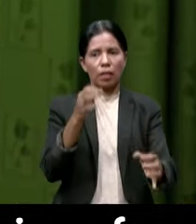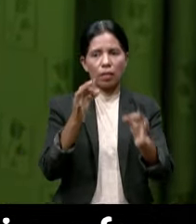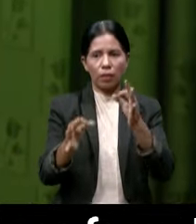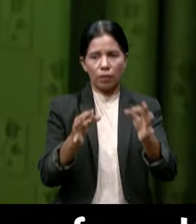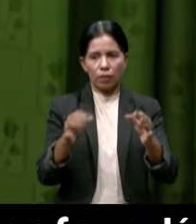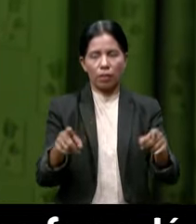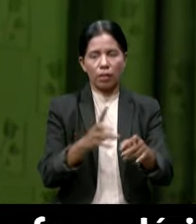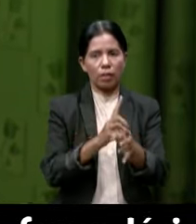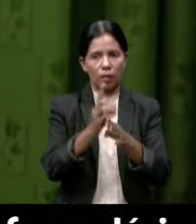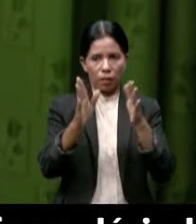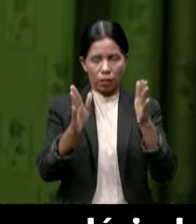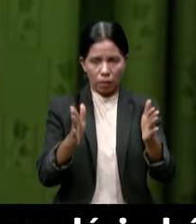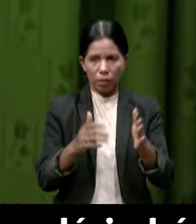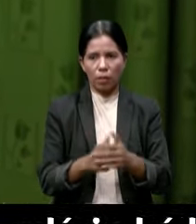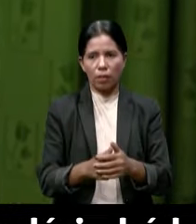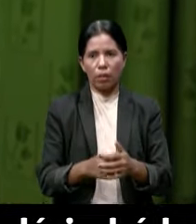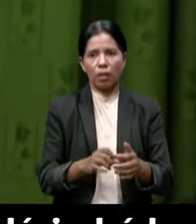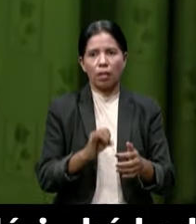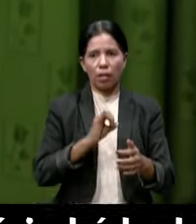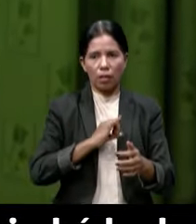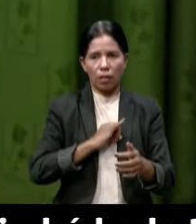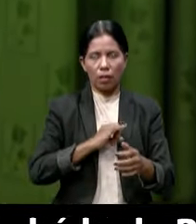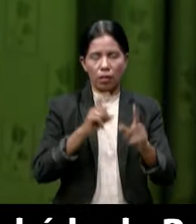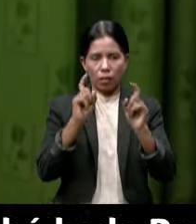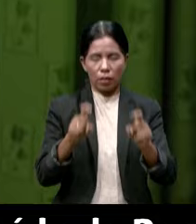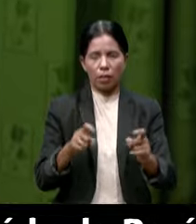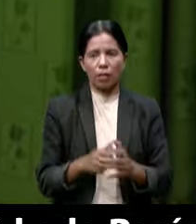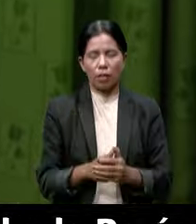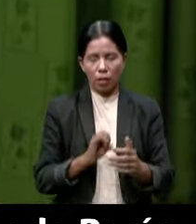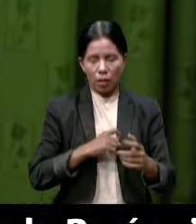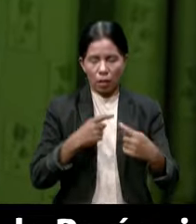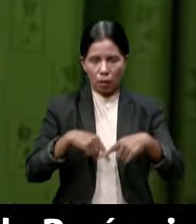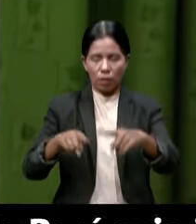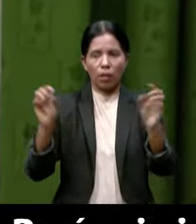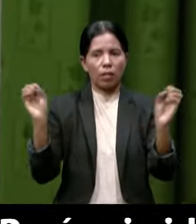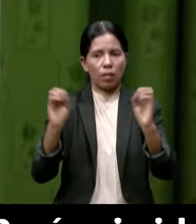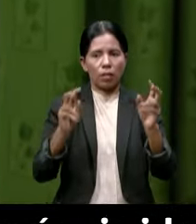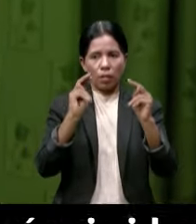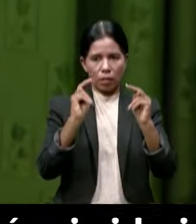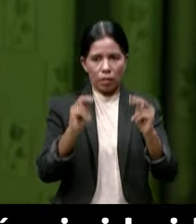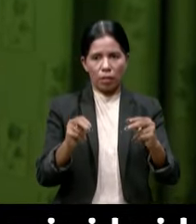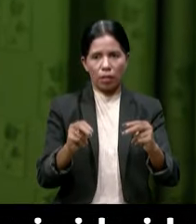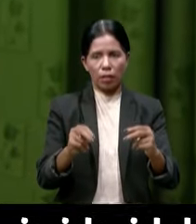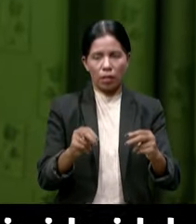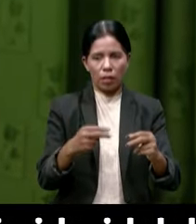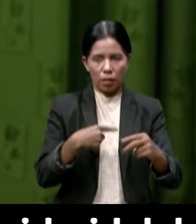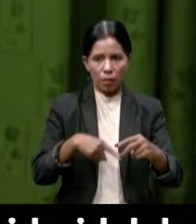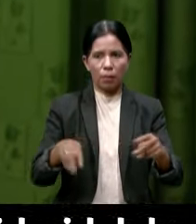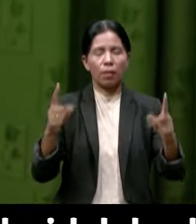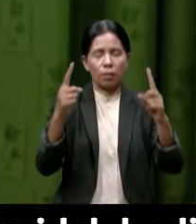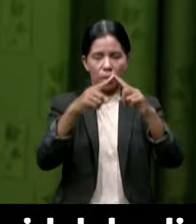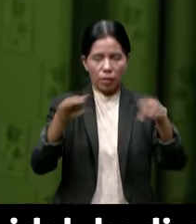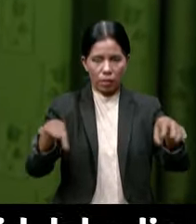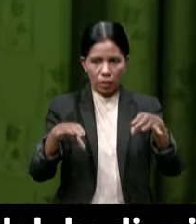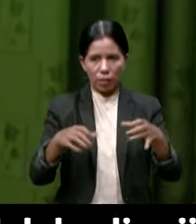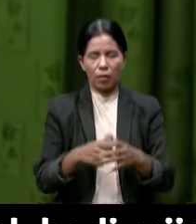asa gerent nunemos e hau ting hau ba laos par sira at hau ba par ba sirvisu ne.